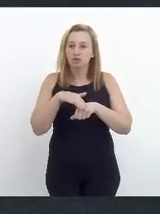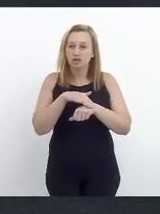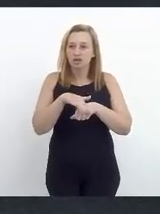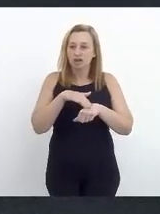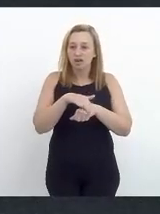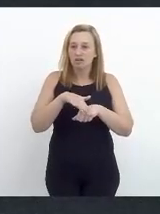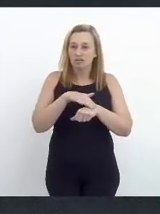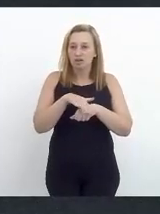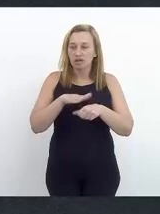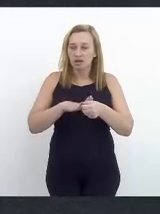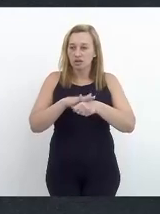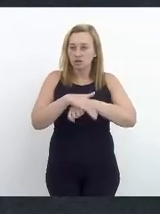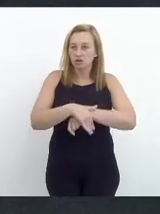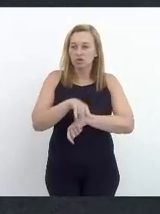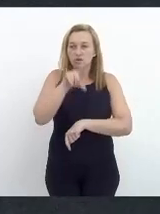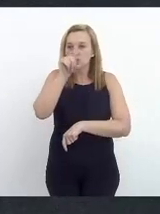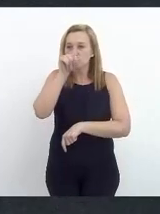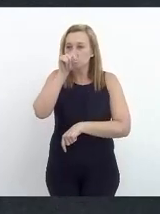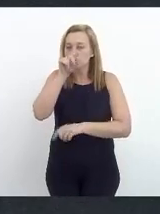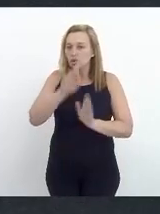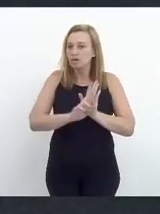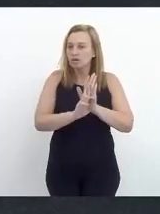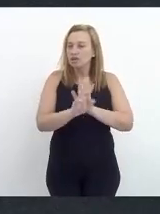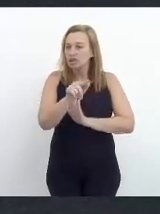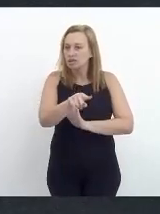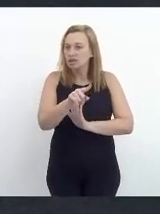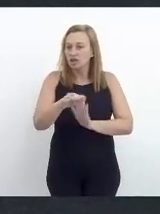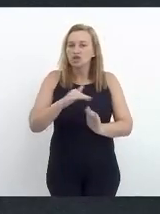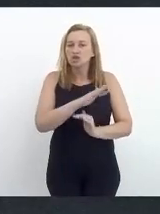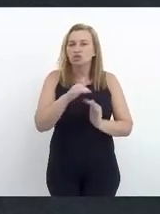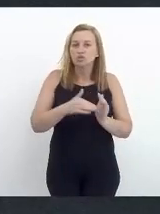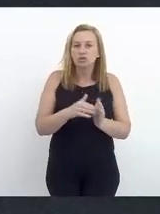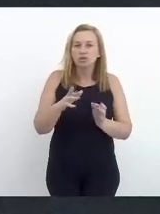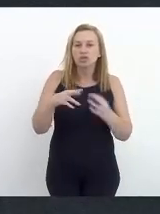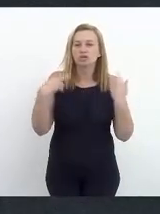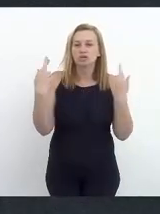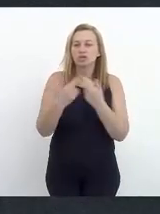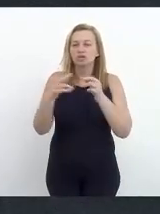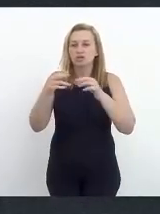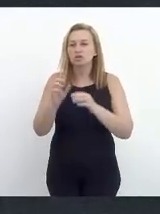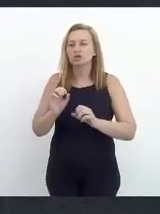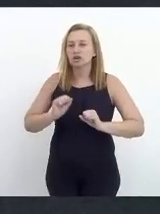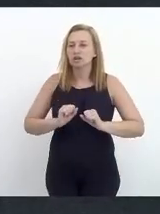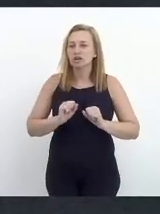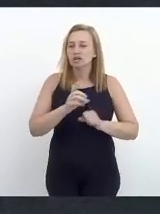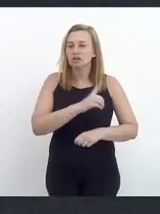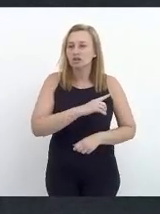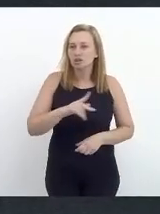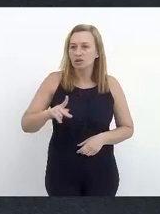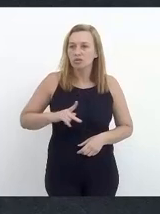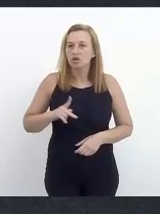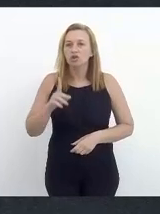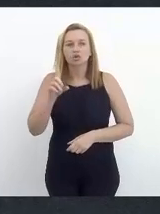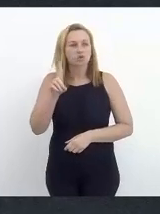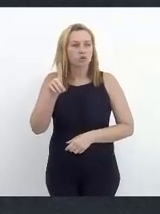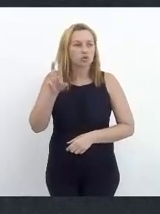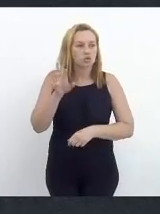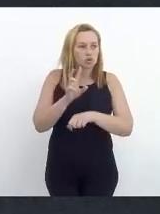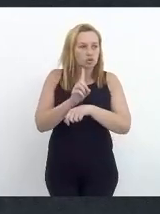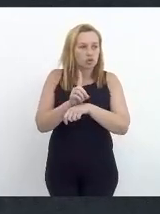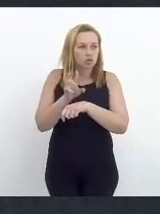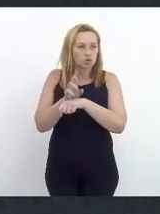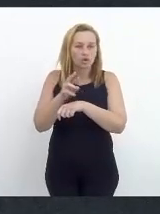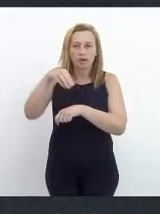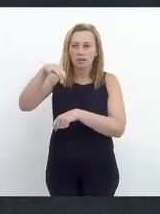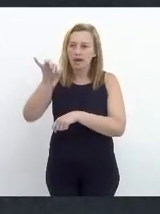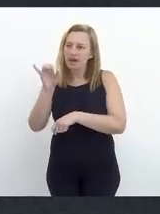com a representante aqui em todas as reuniões da Defensoria, doutora Maria do Carmen, e ela me